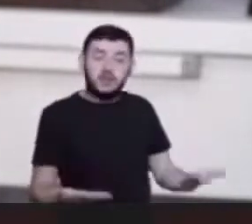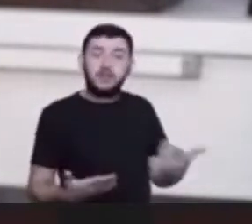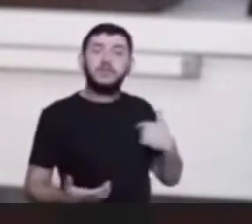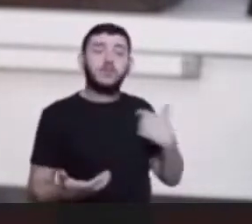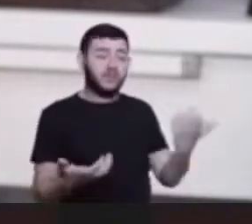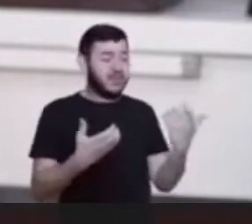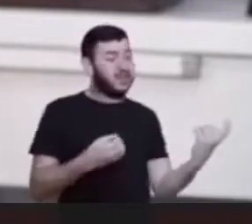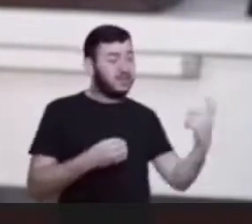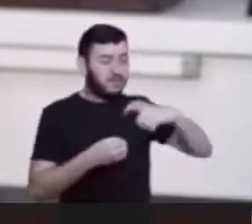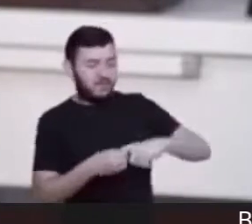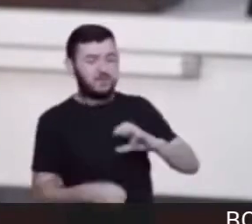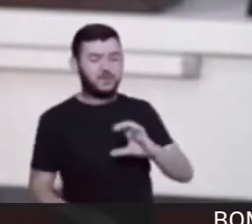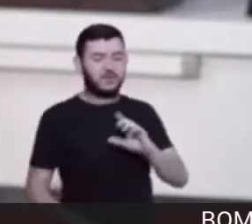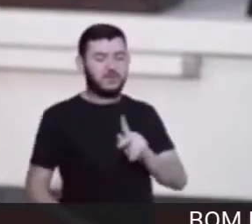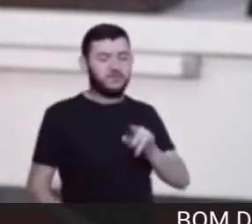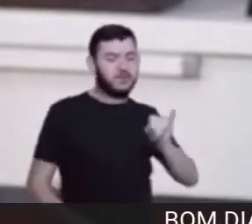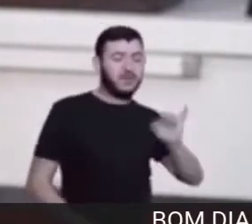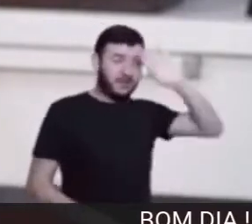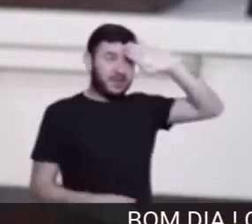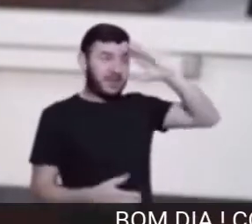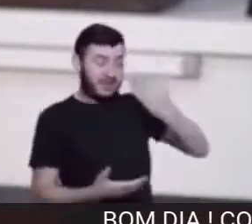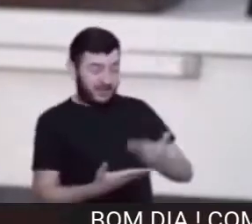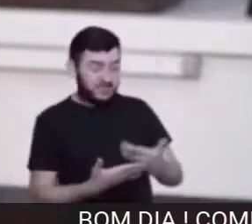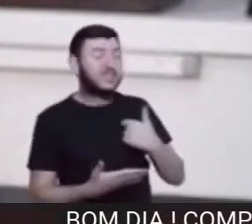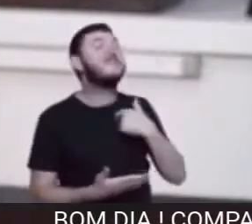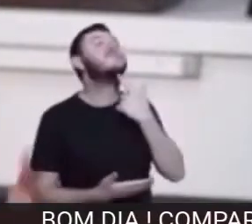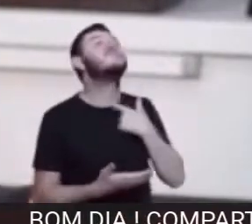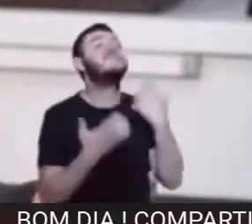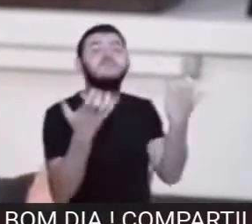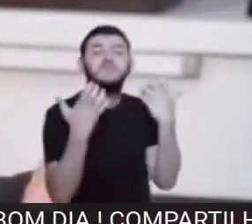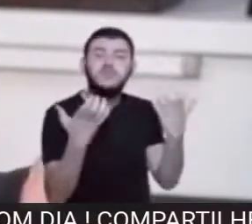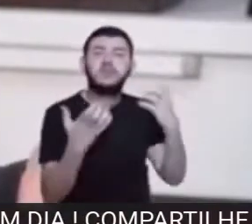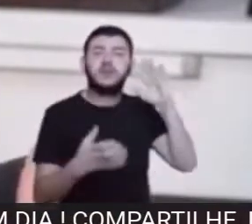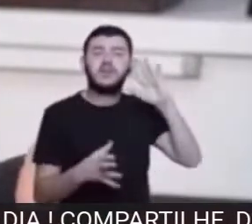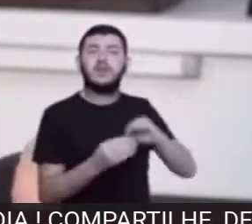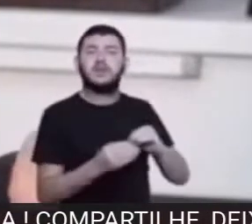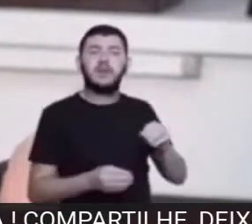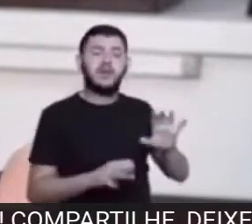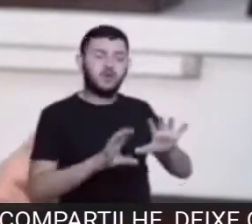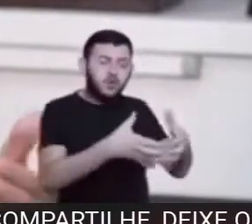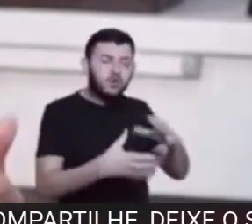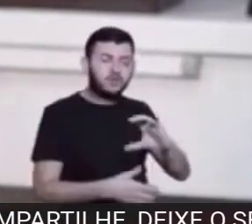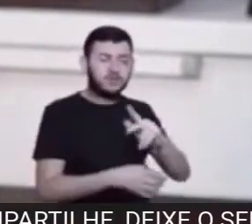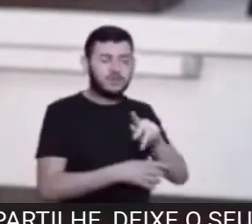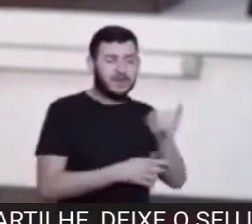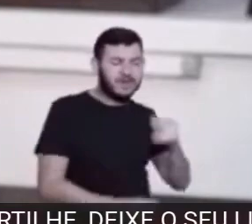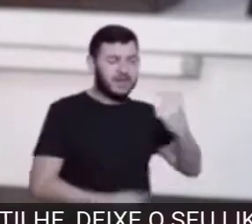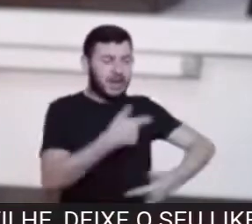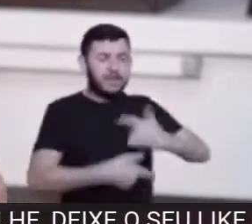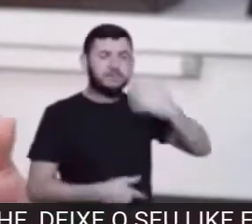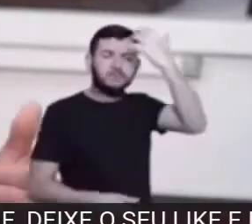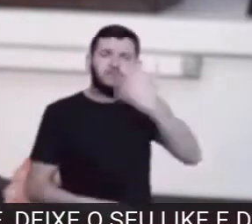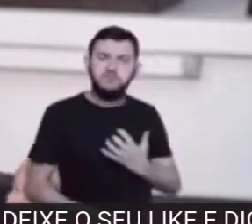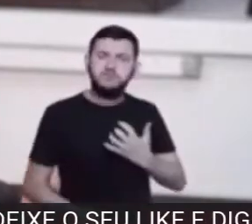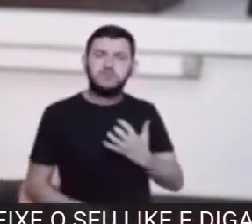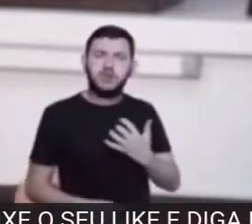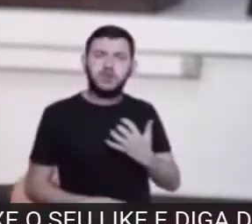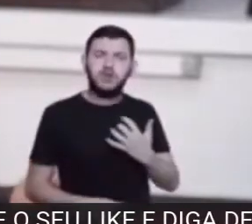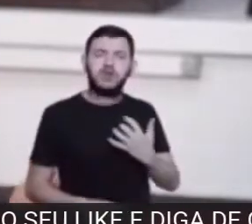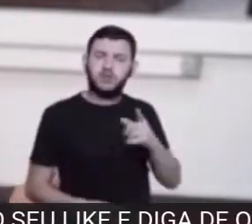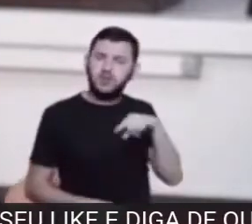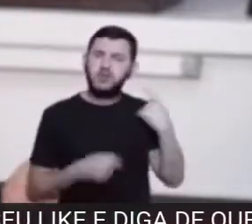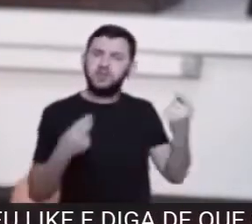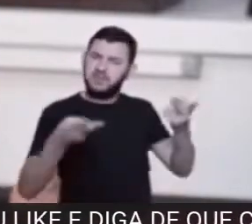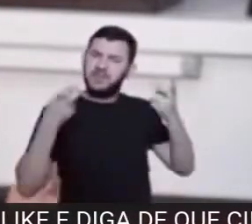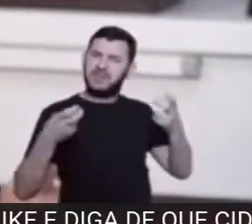quero acreditar que a CPI está fazendo um trabalho muito sério. É notável que você veja que a oposição ela tem muita